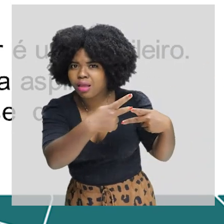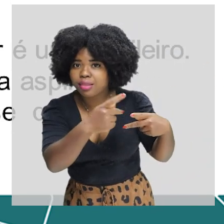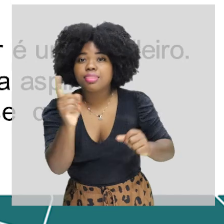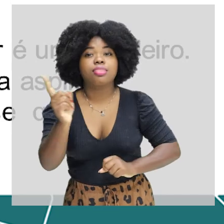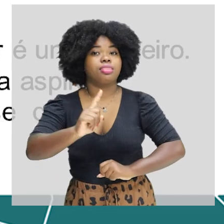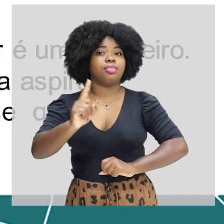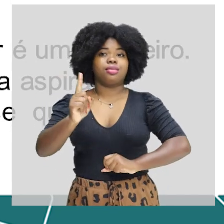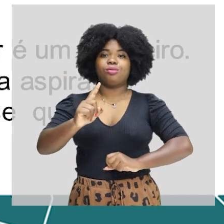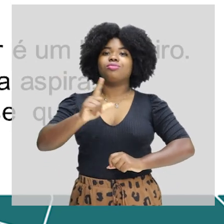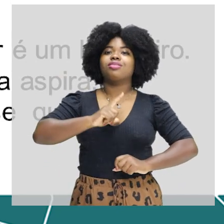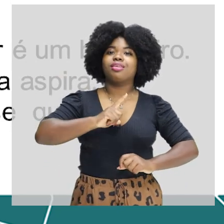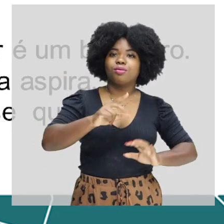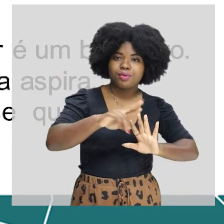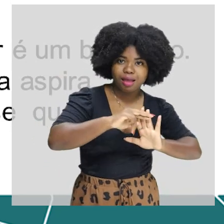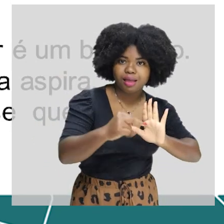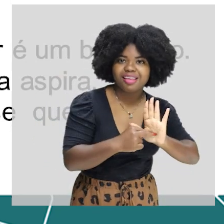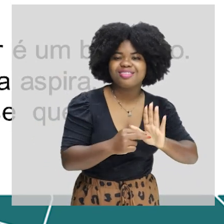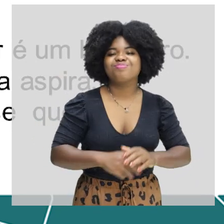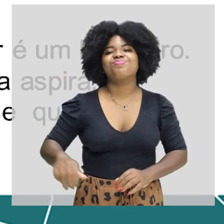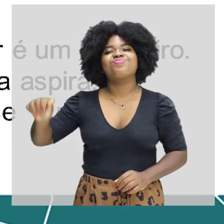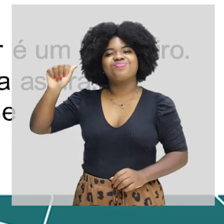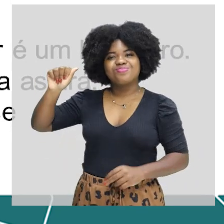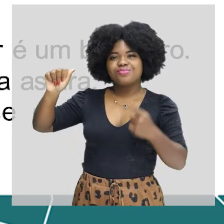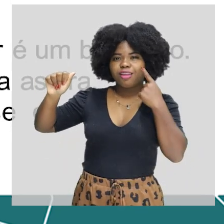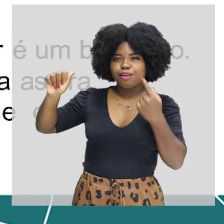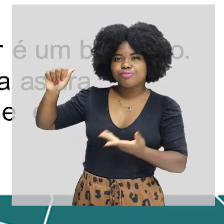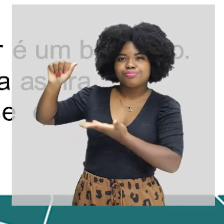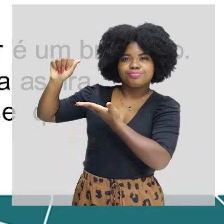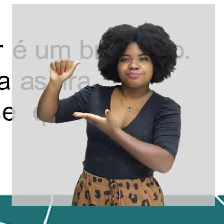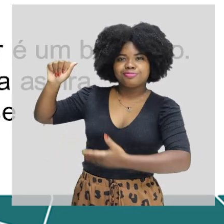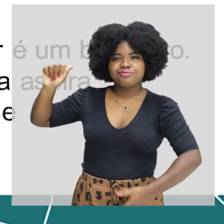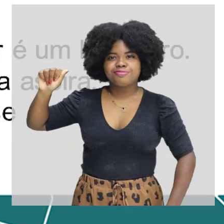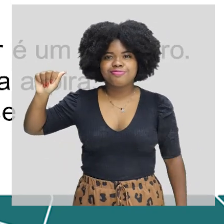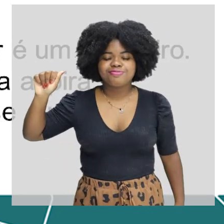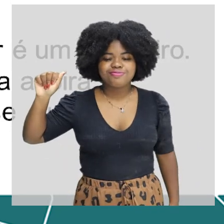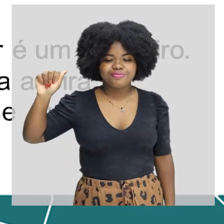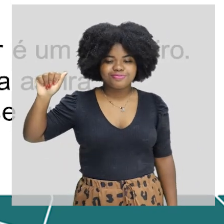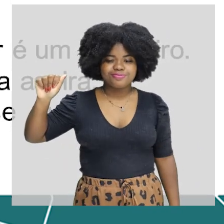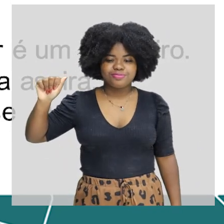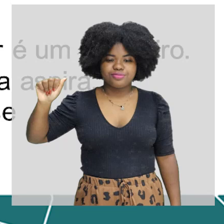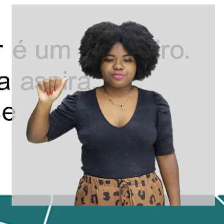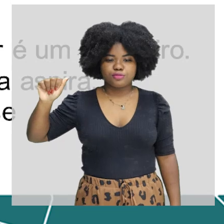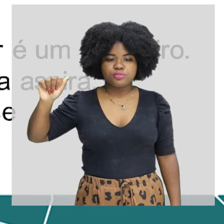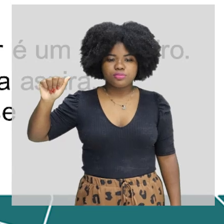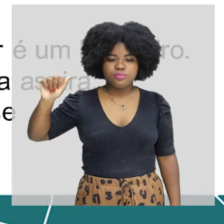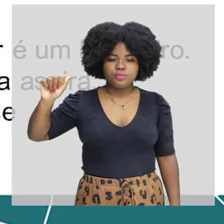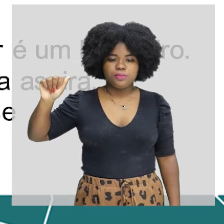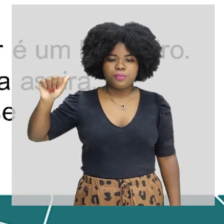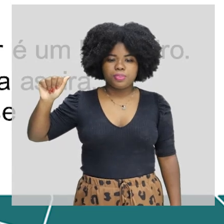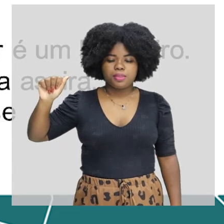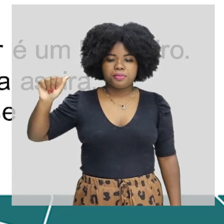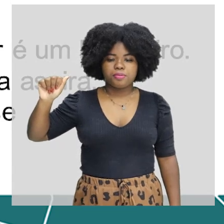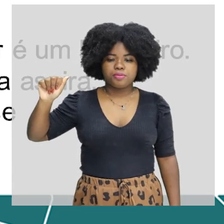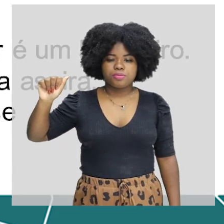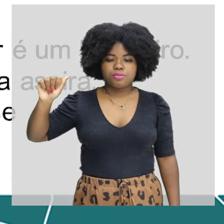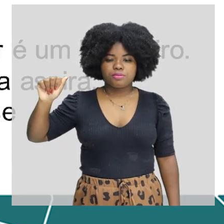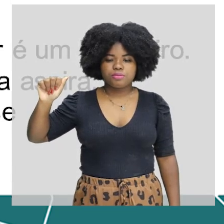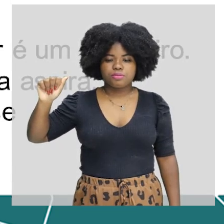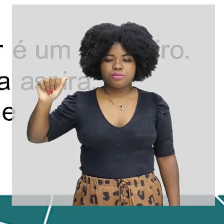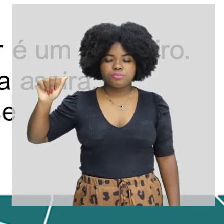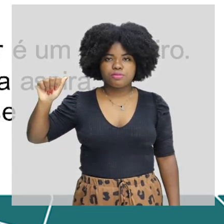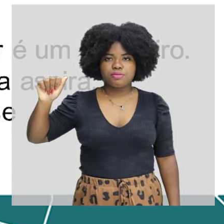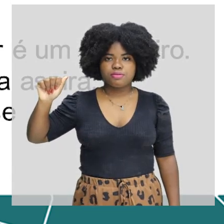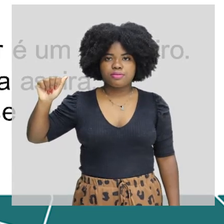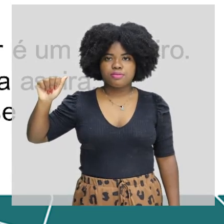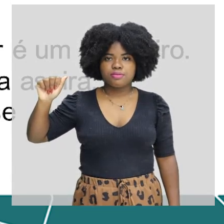regrinha. Letra A. Pode-se concordar ou discordar, até radicalmente, de toda a política externa